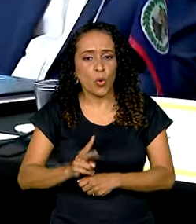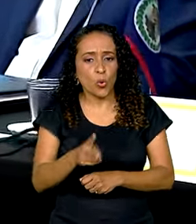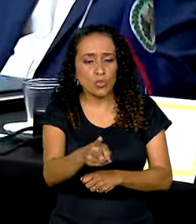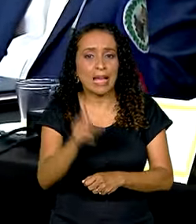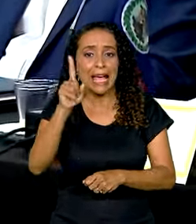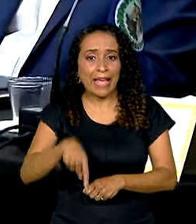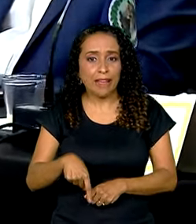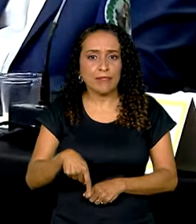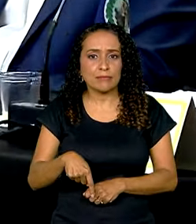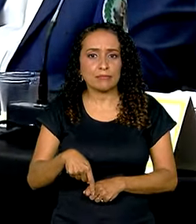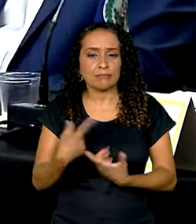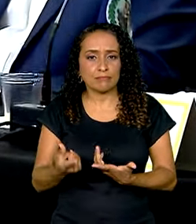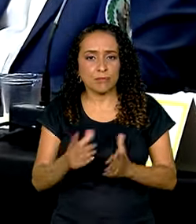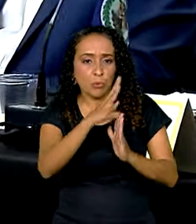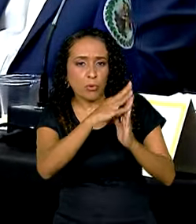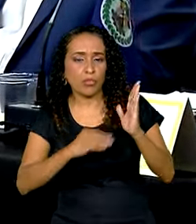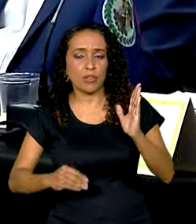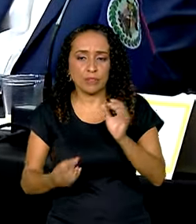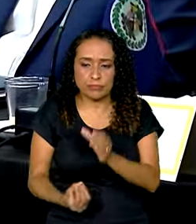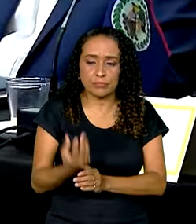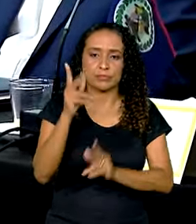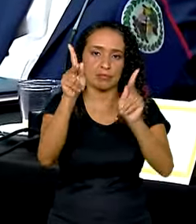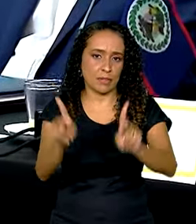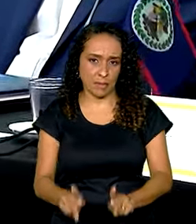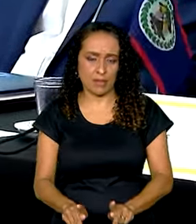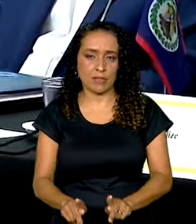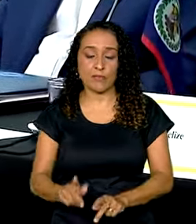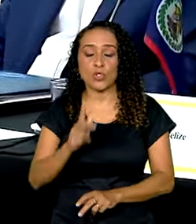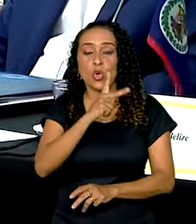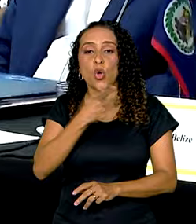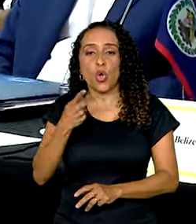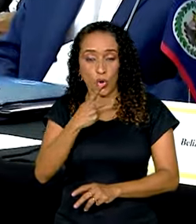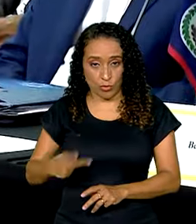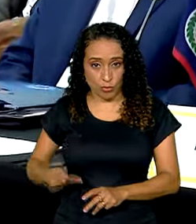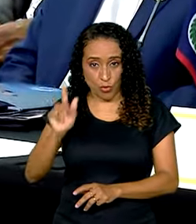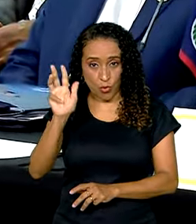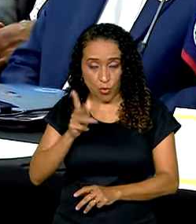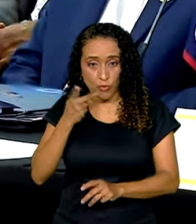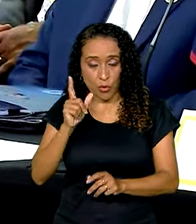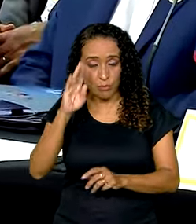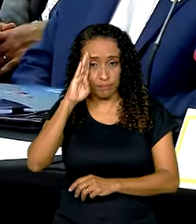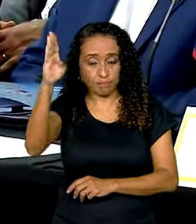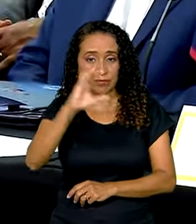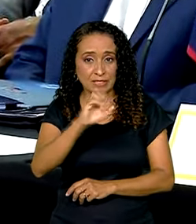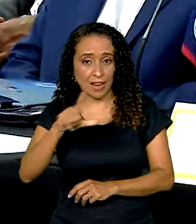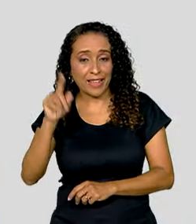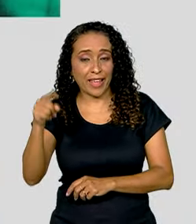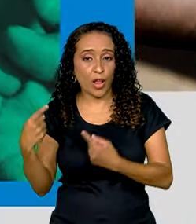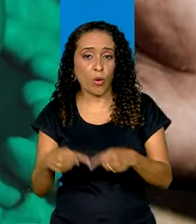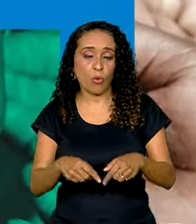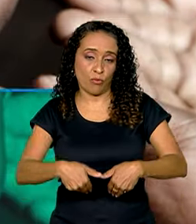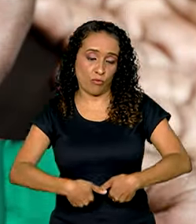um exemplo de construção da paz. Para Lula, uma das prioridades da CELAC deve ser o combate à